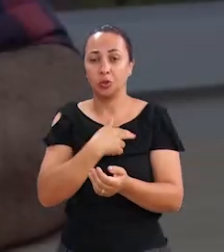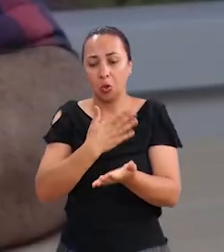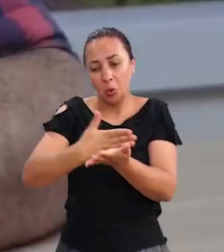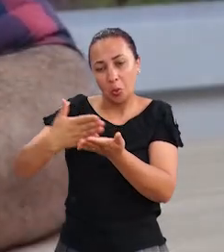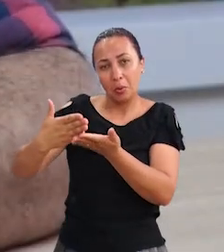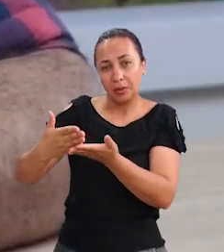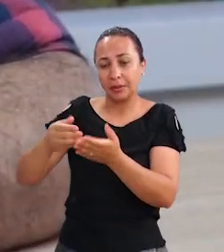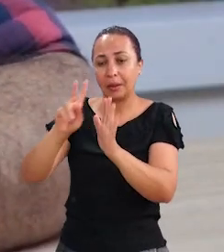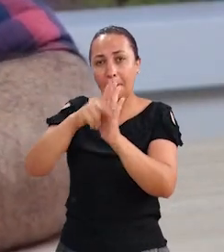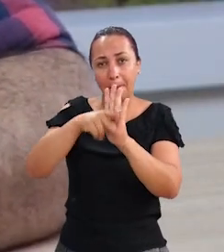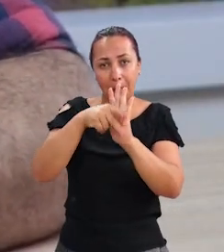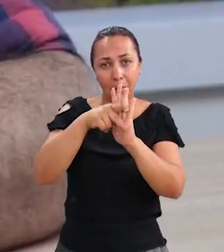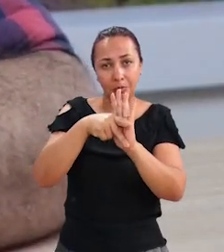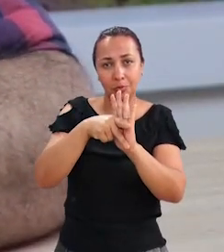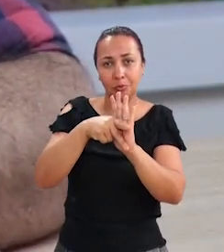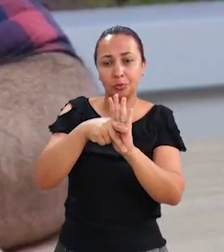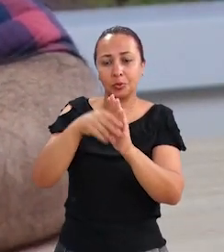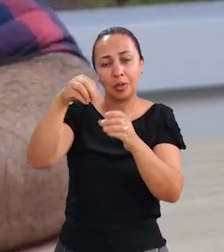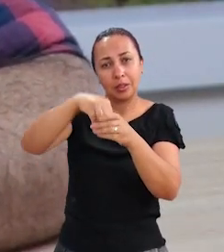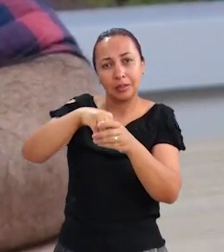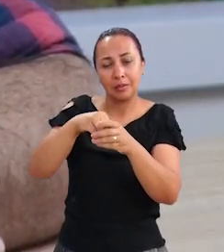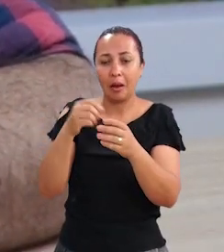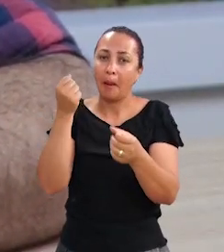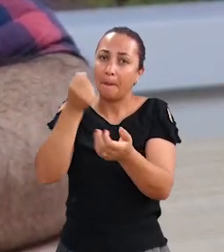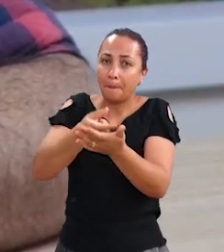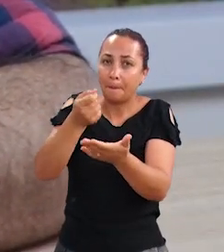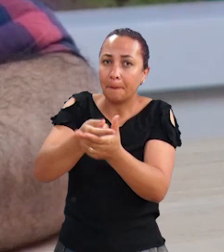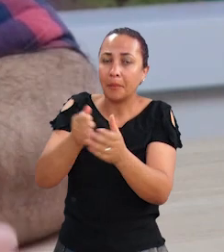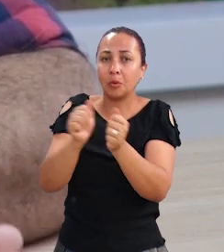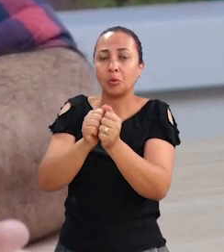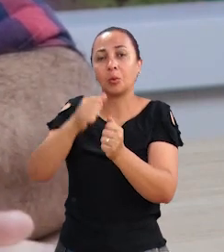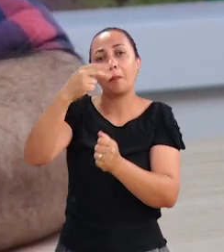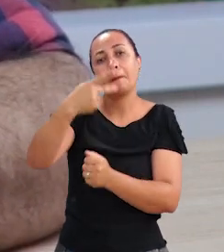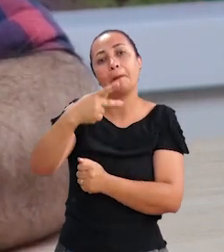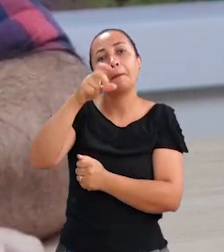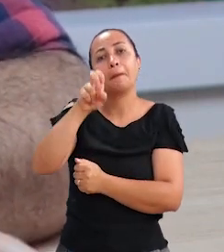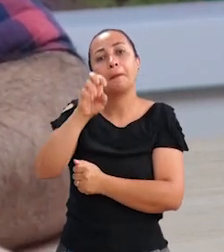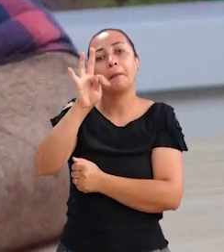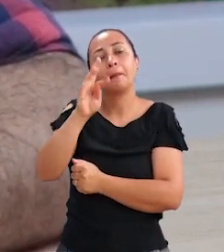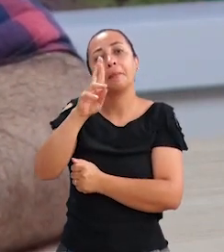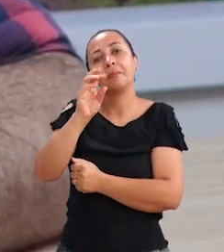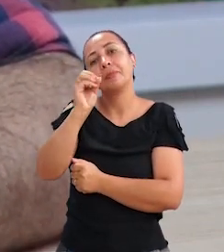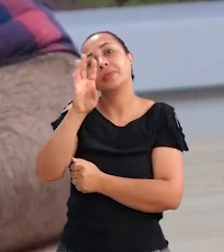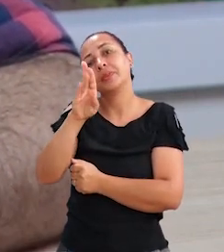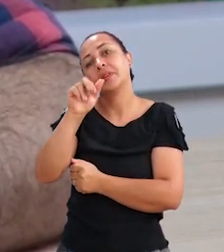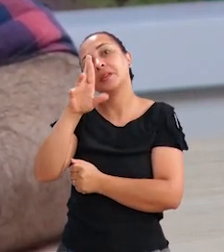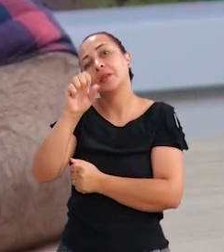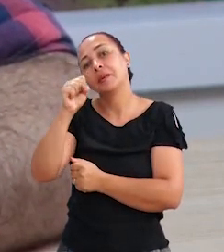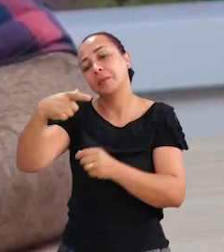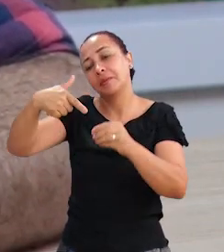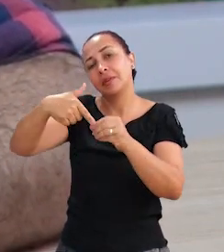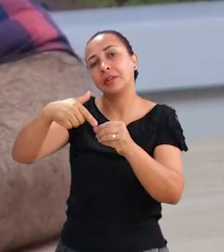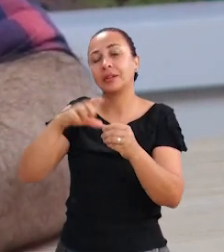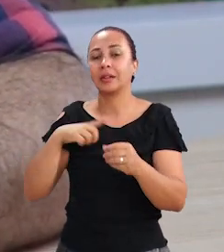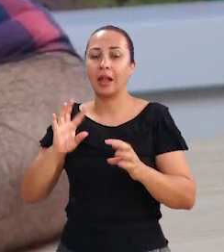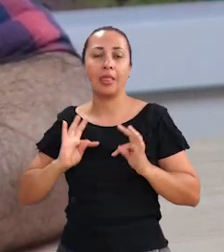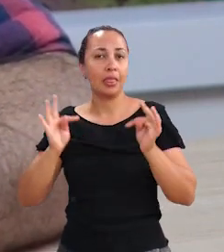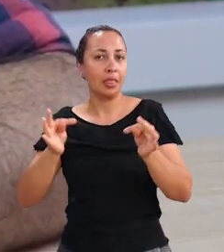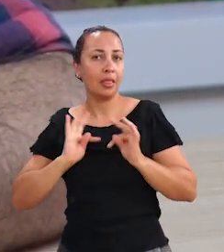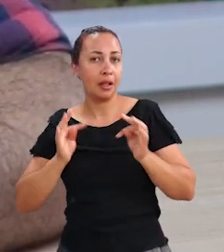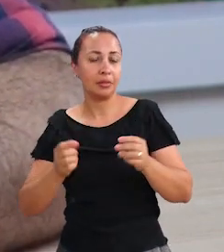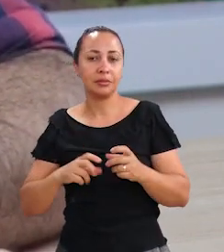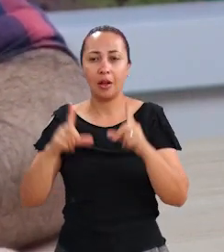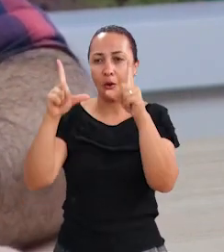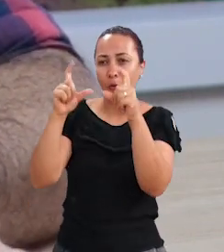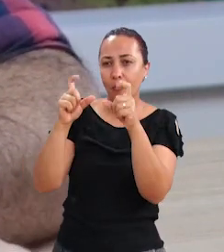futuro. Nós iniciamos dentro de um projeto que é financiado pela Petrobras através de